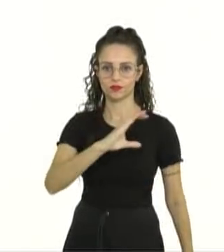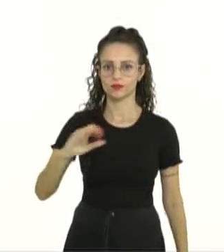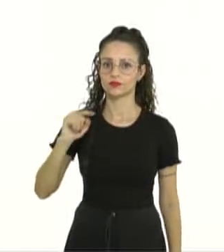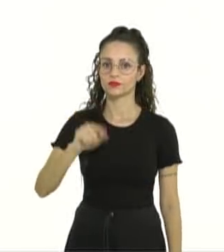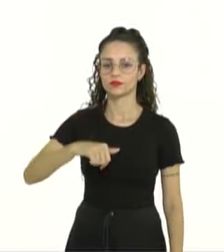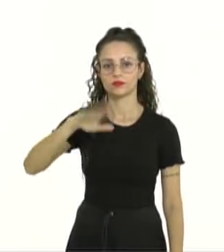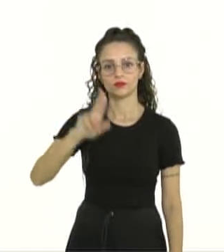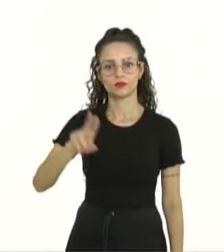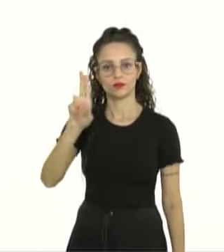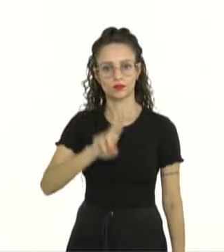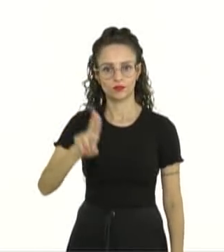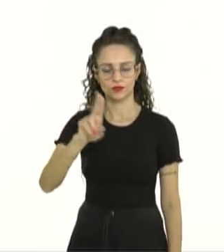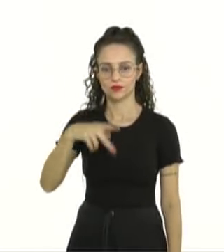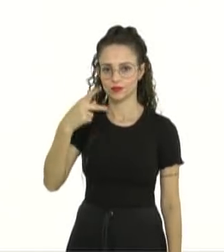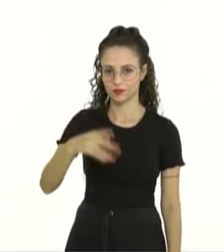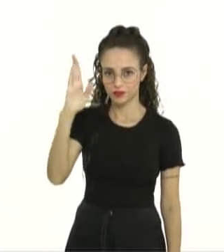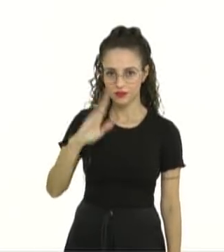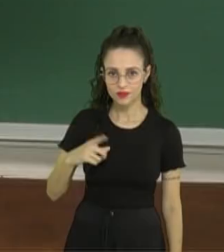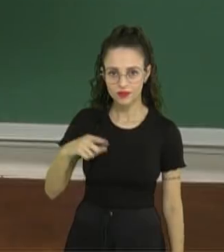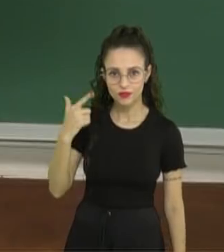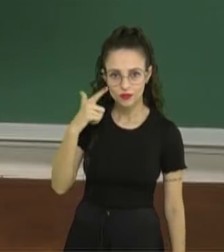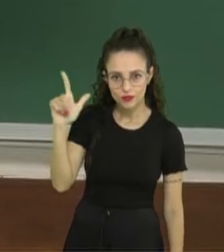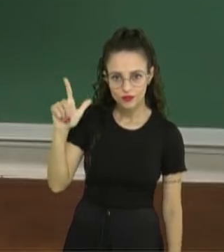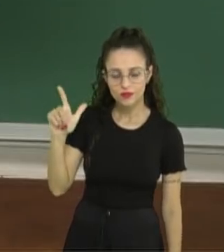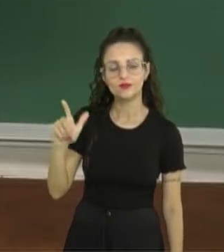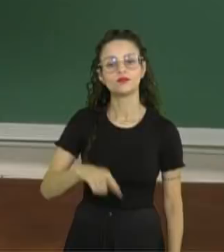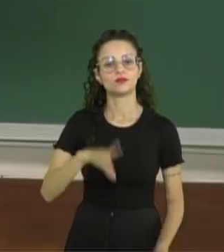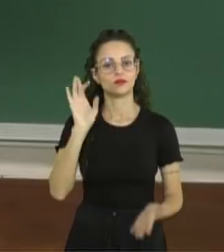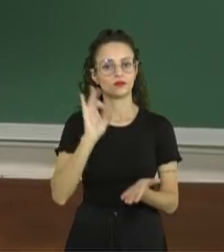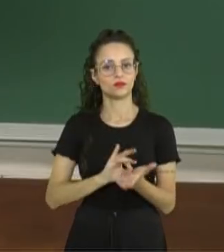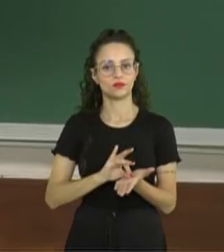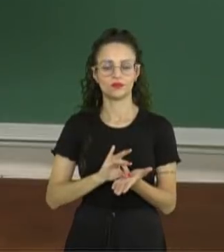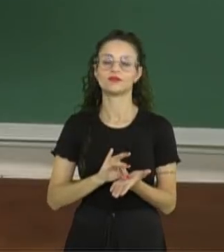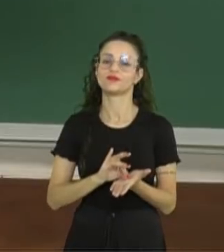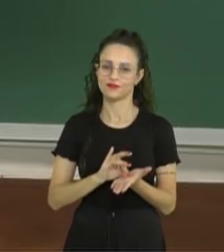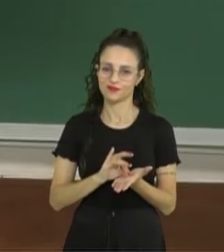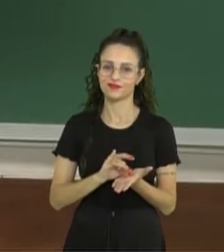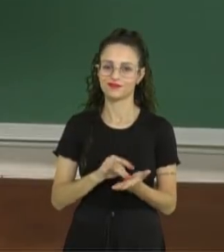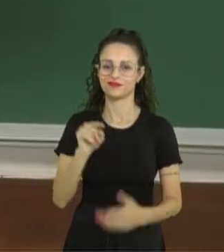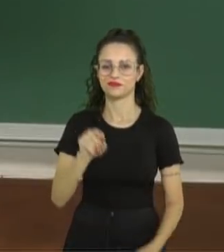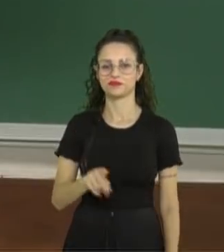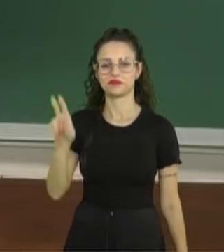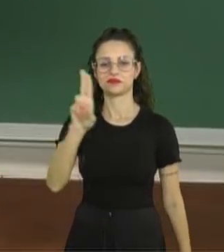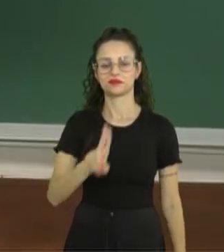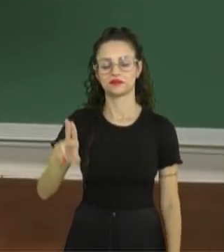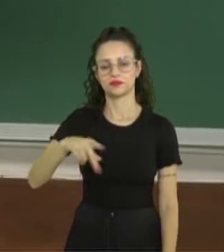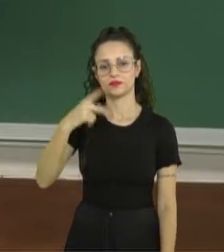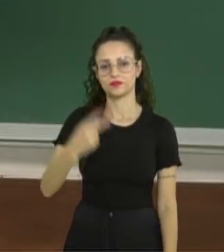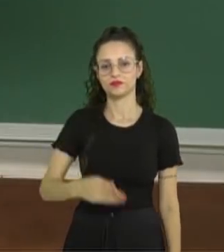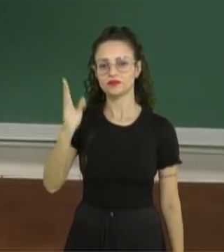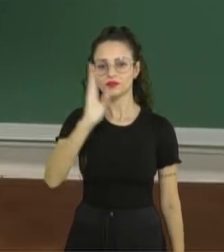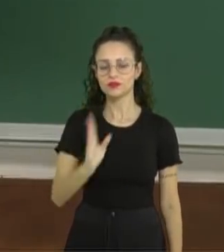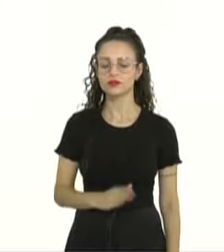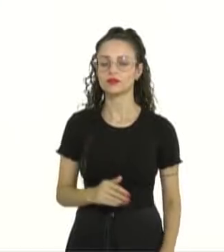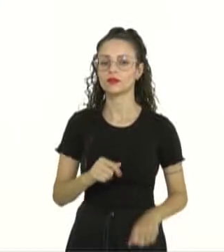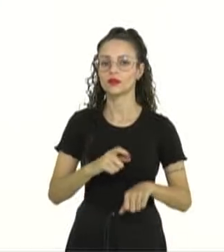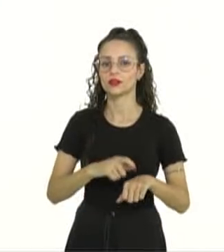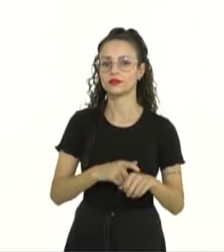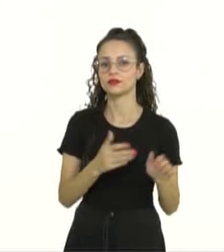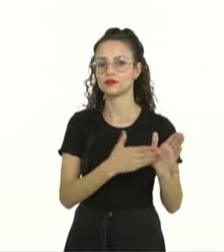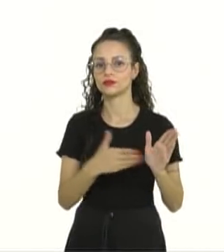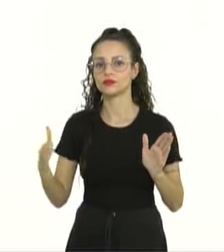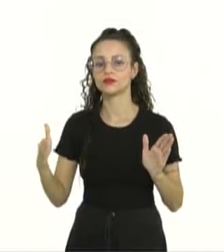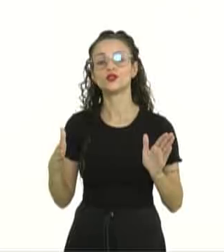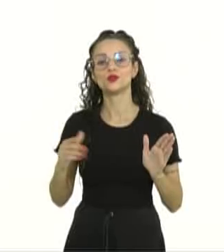Contamos o tempo a partir... Como assim é o mais usado? Tem outros? Pelo menos oficialmente é o que se é usado, ok? Contamos o tempo a partir do nascimento